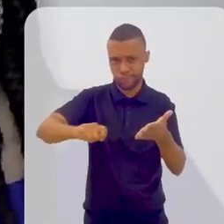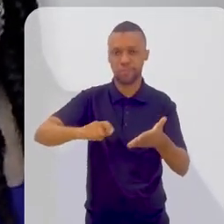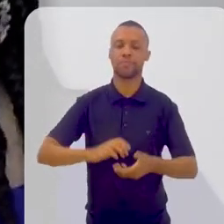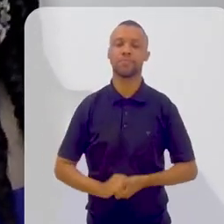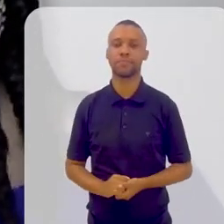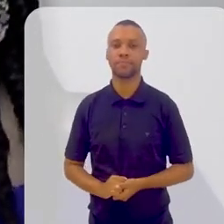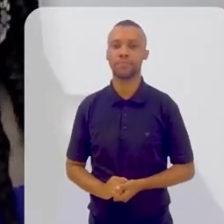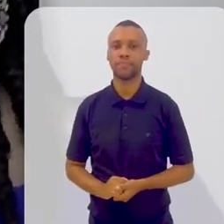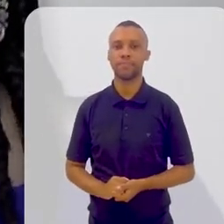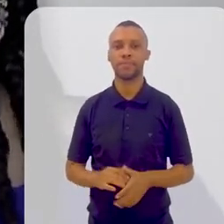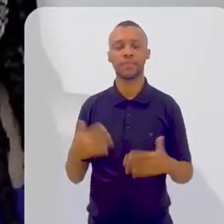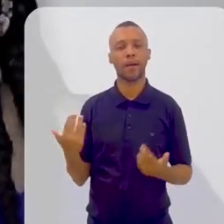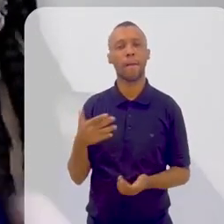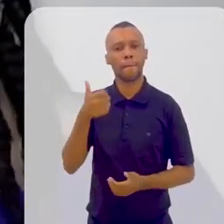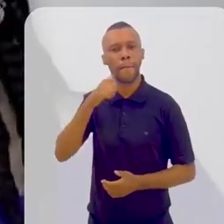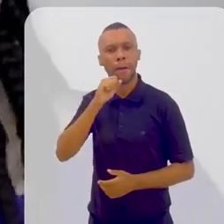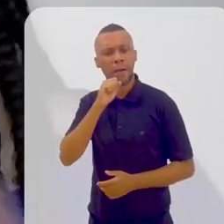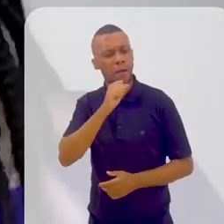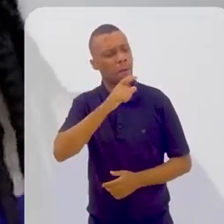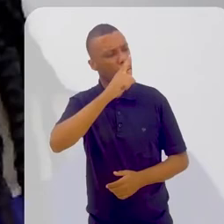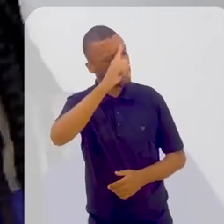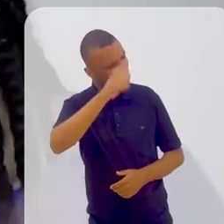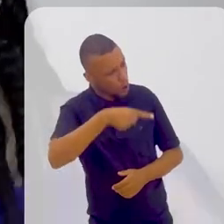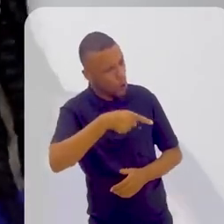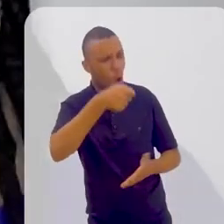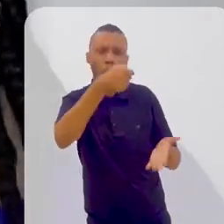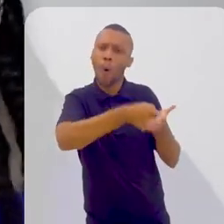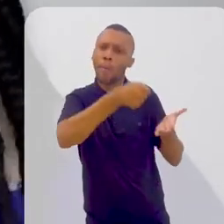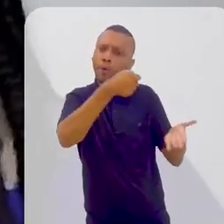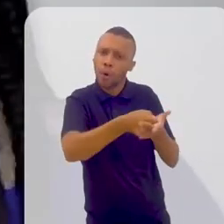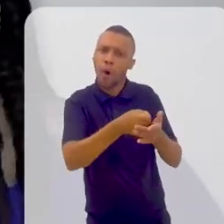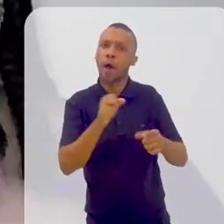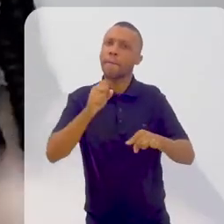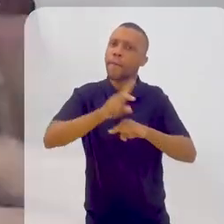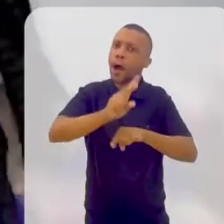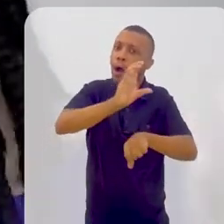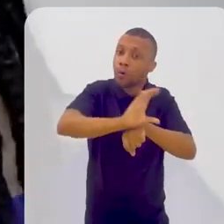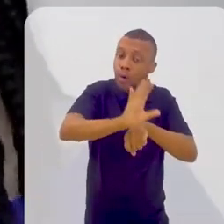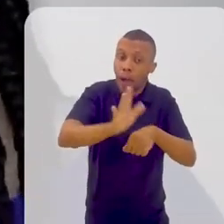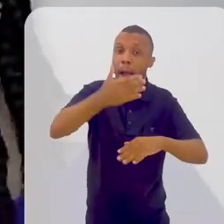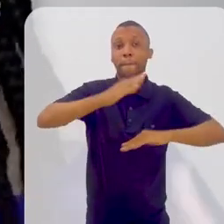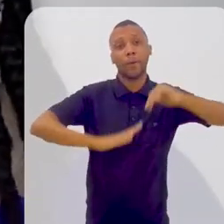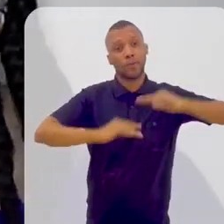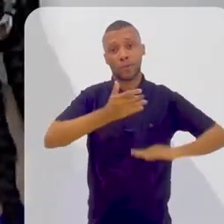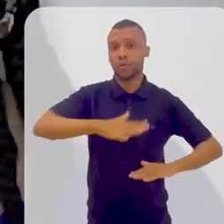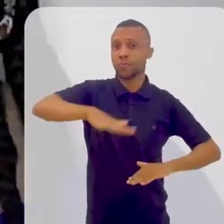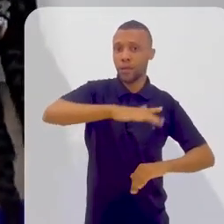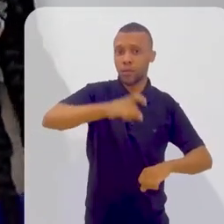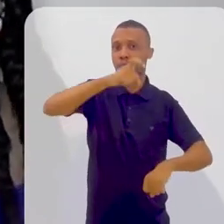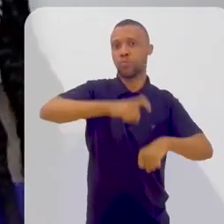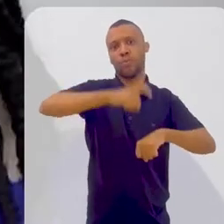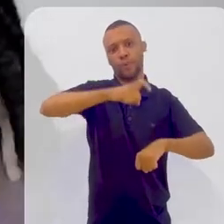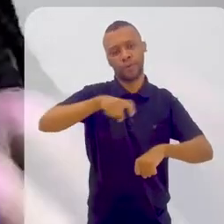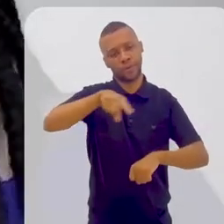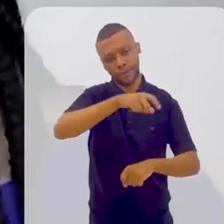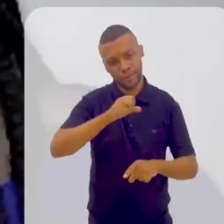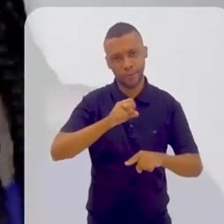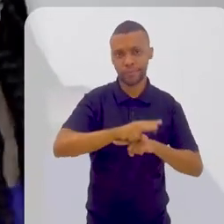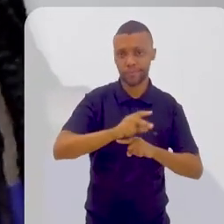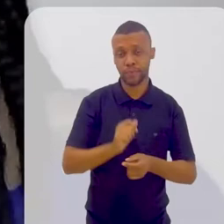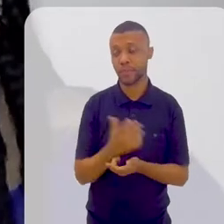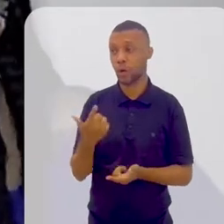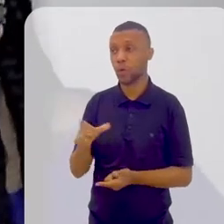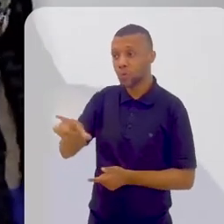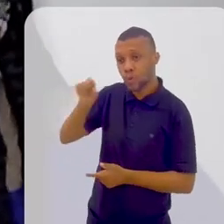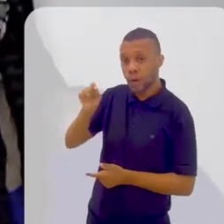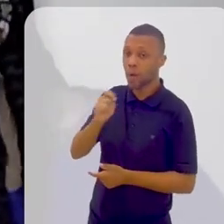E aí a minha mãe falou, não, você tem que fazer, porque está na moda, porque é a profissão do momento, então você vai fazer. E aí eu não